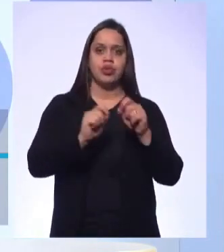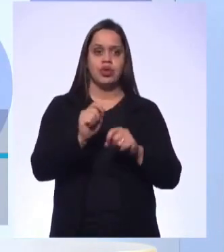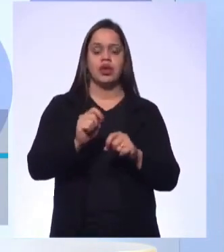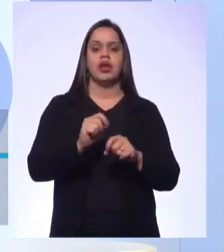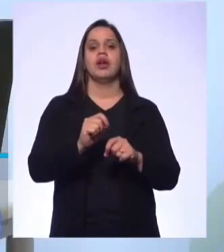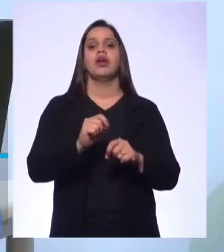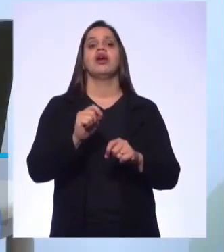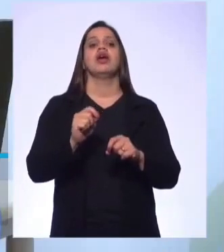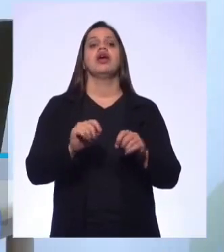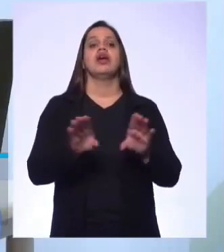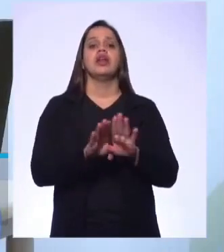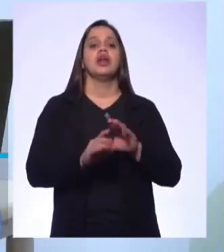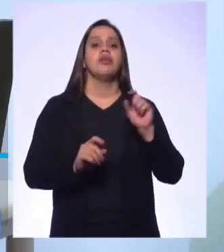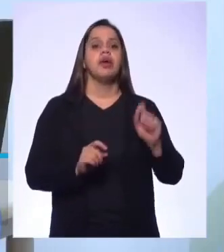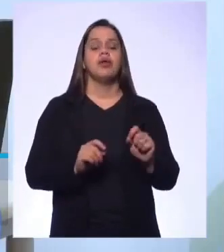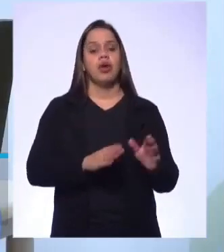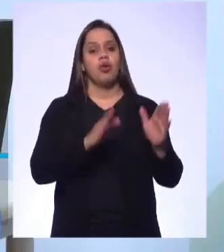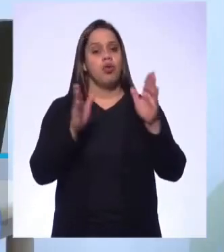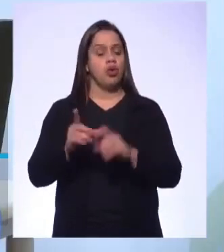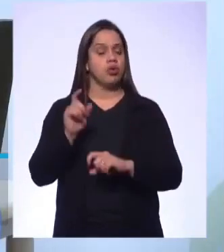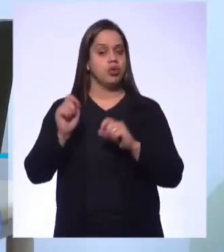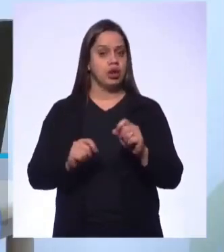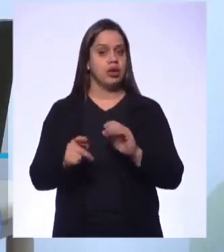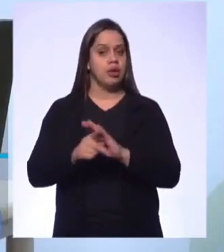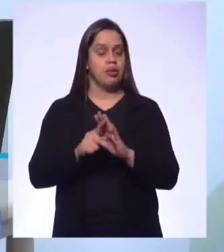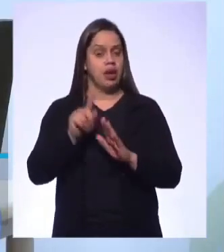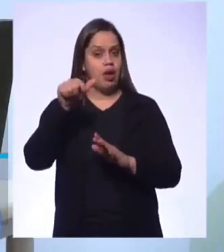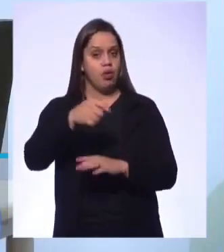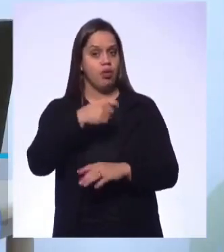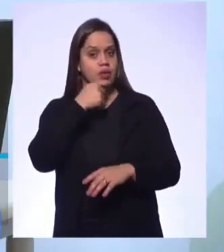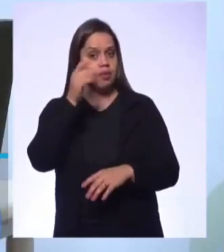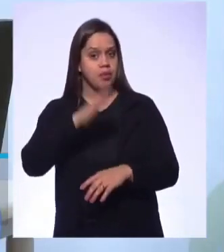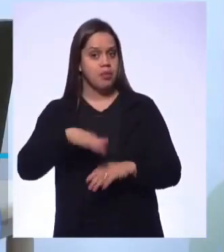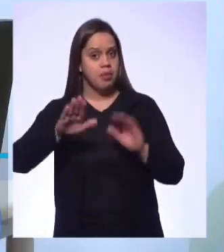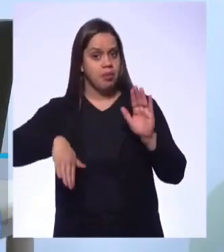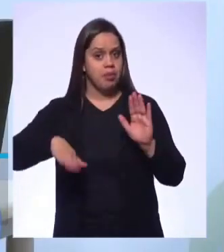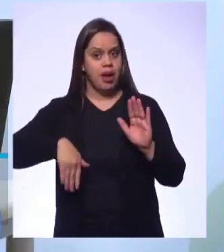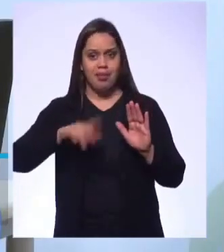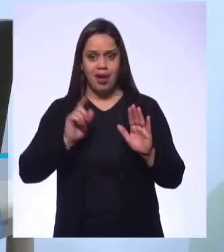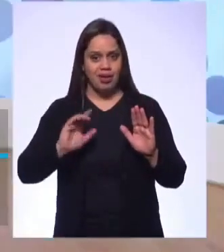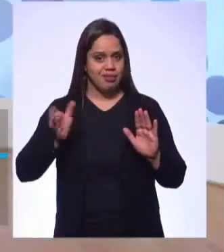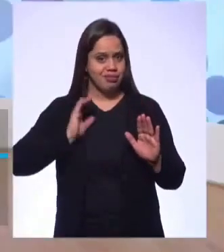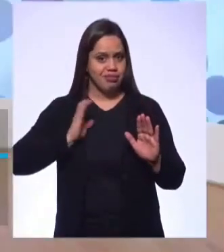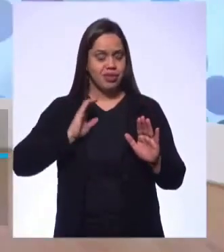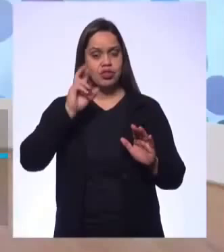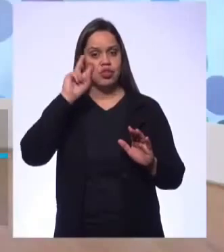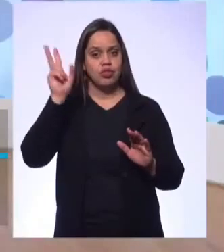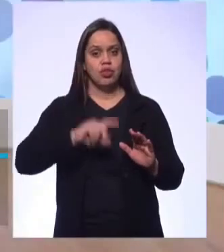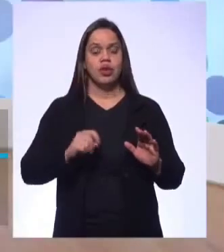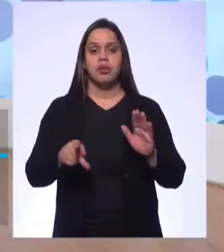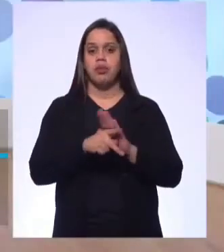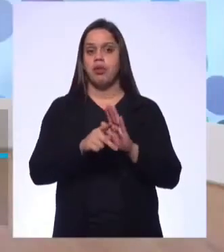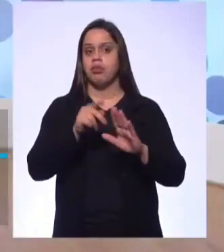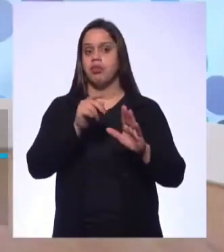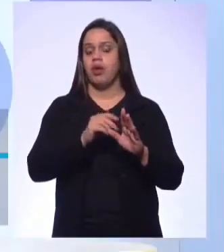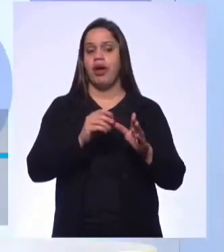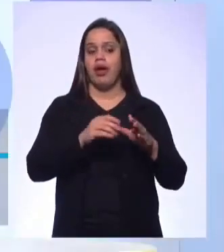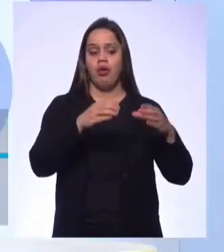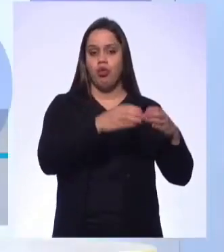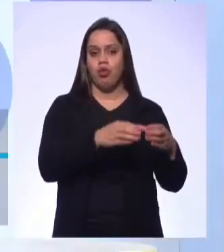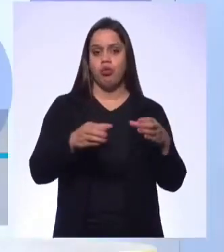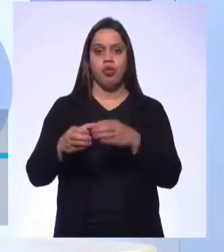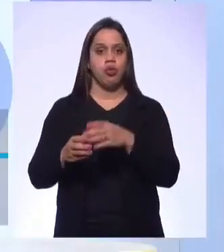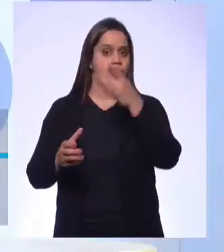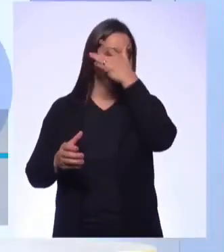Uma divisão aí de classe social. Sim, que né? sempre existiu e continua continua existindo. Então, não significa